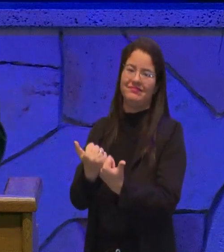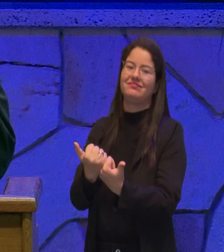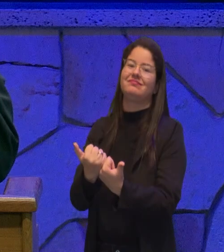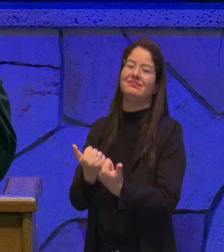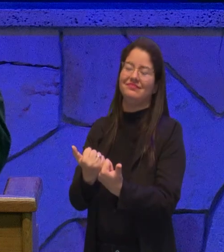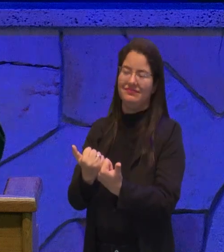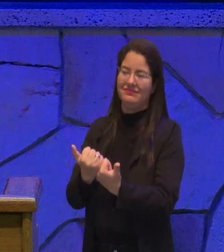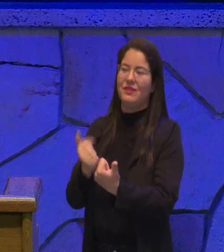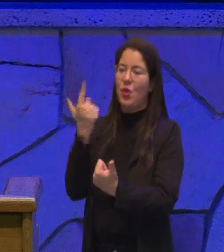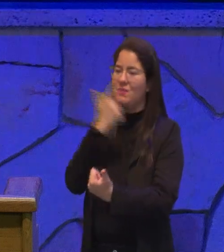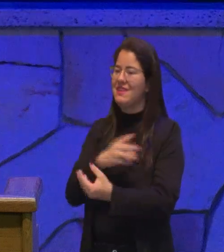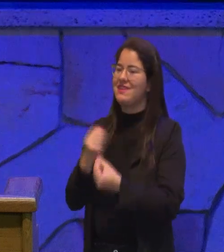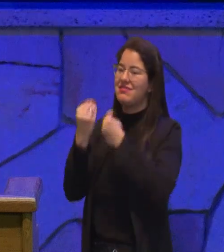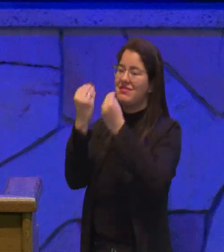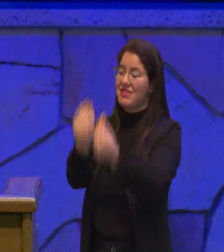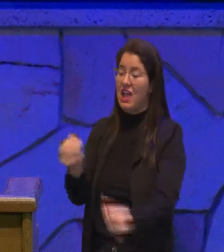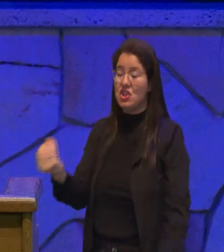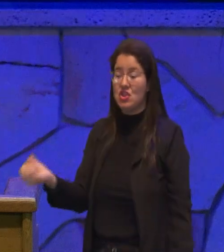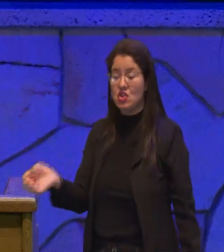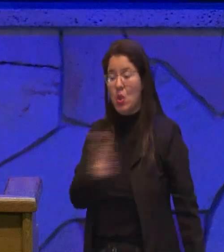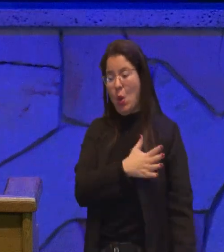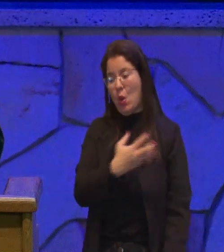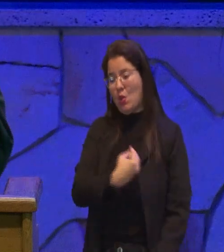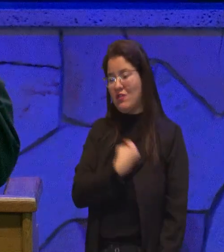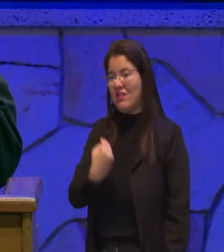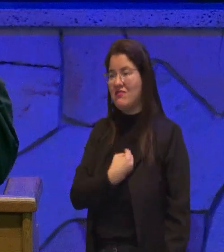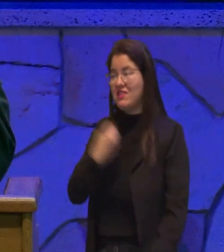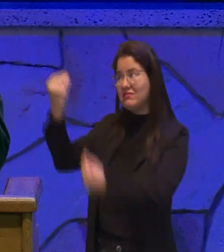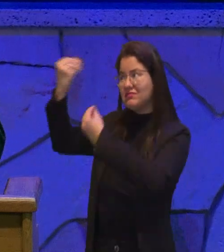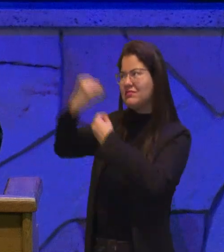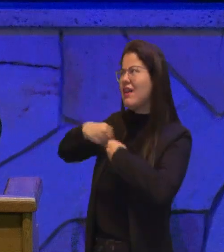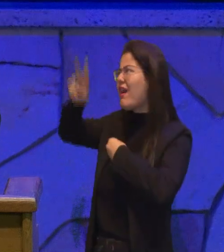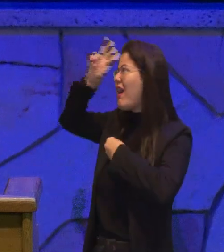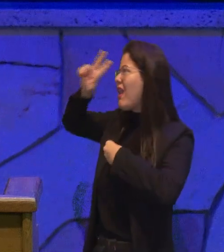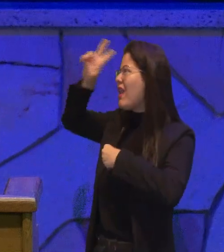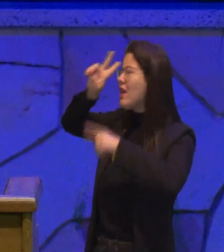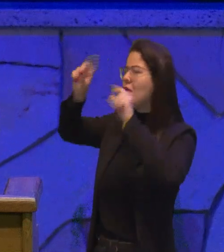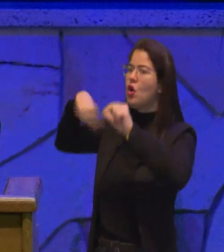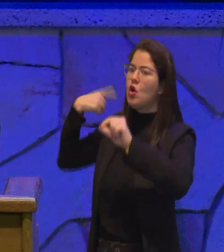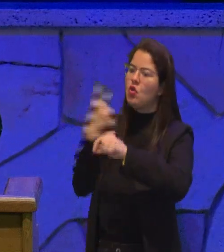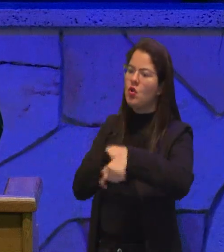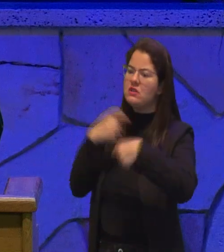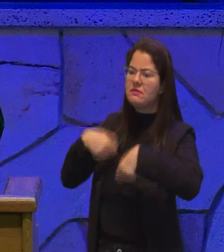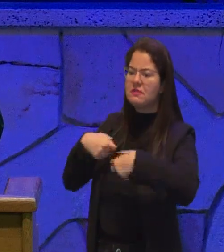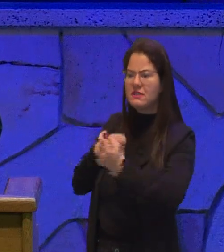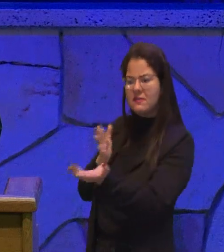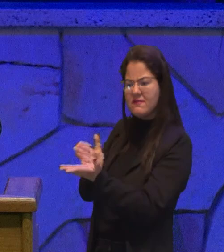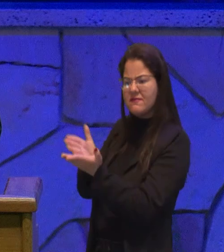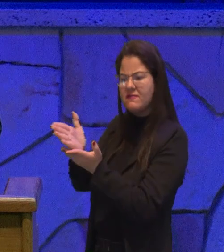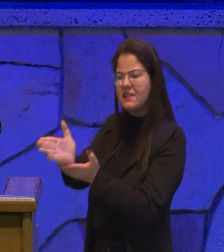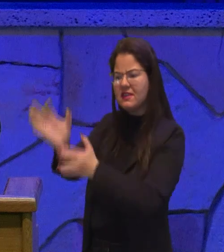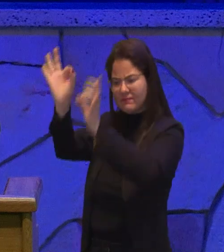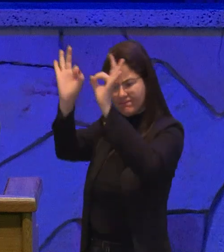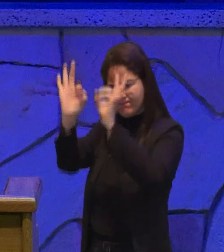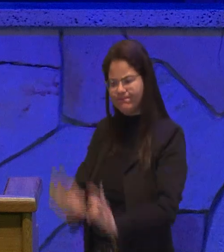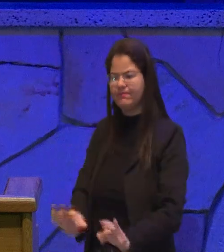então lembra a cada um de nós que nós precisamos andar com dignidade,